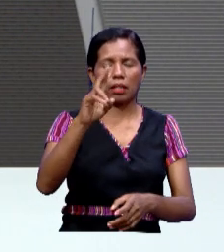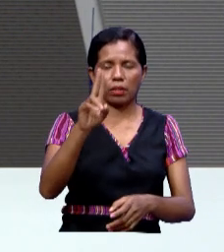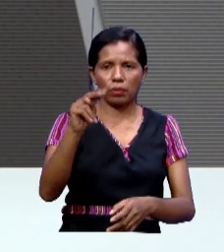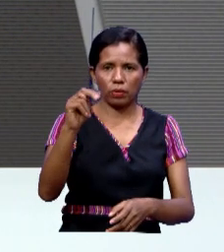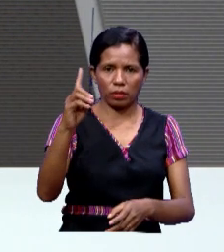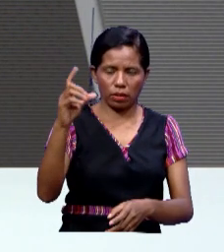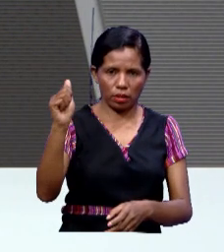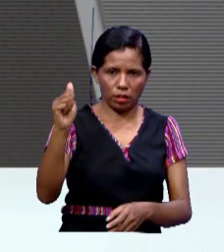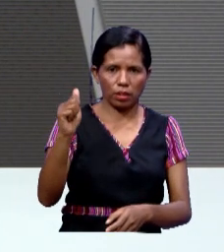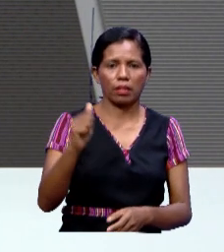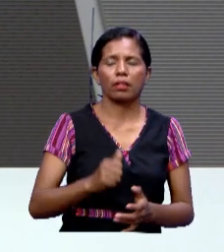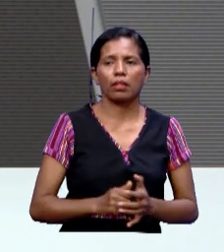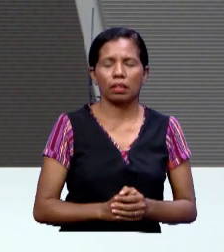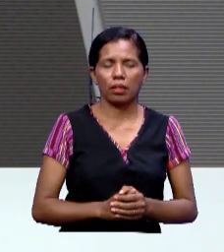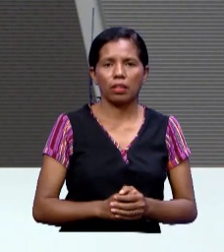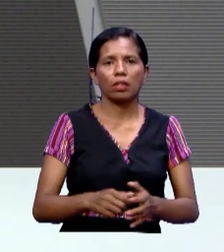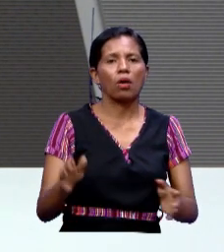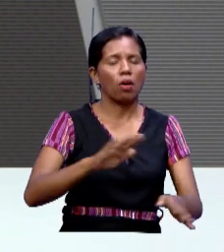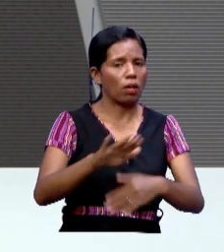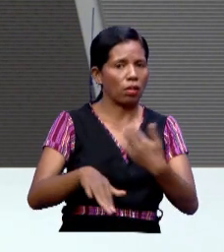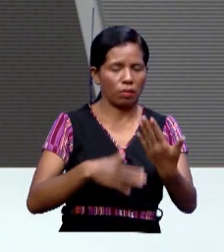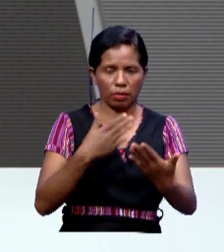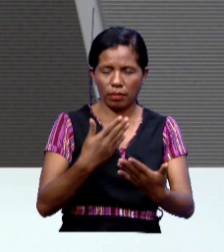Bayundan niya discovery